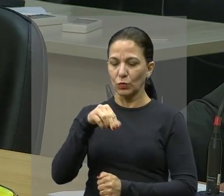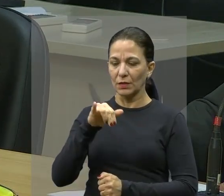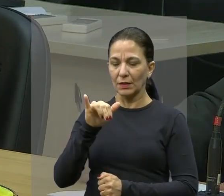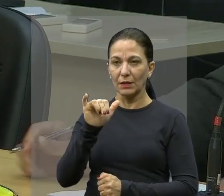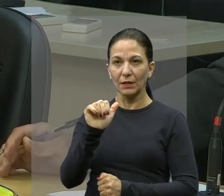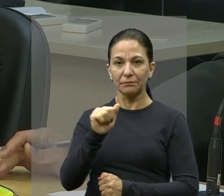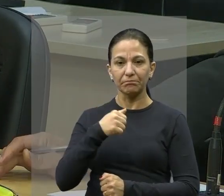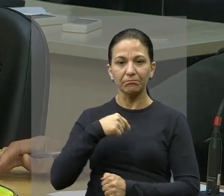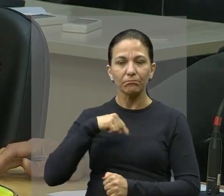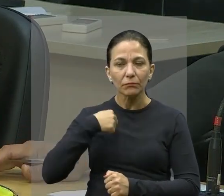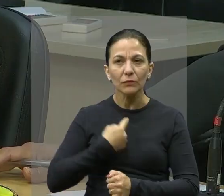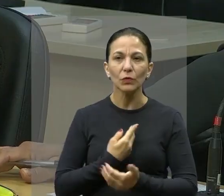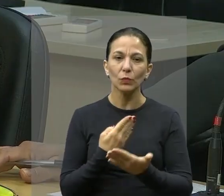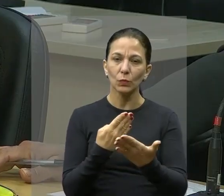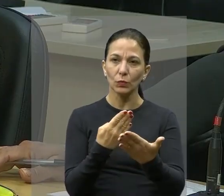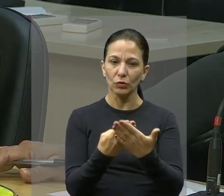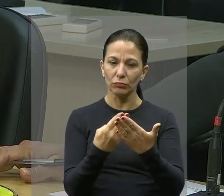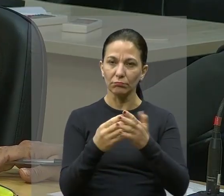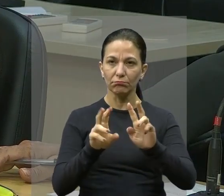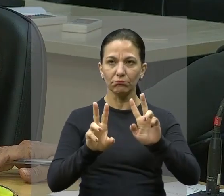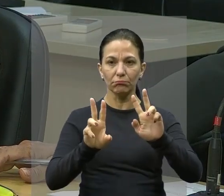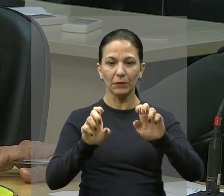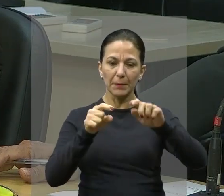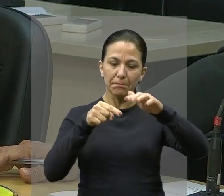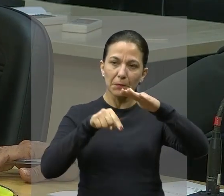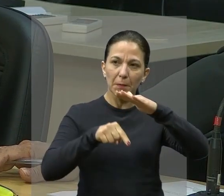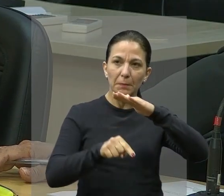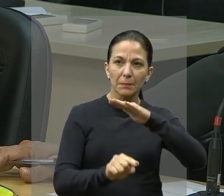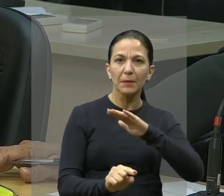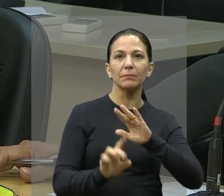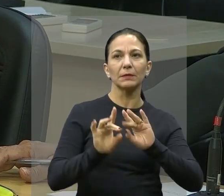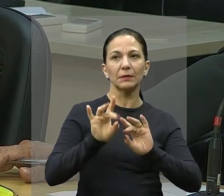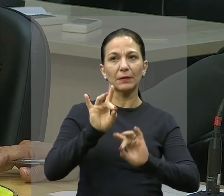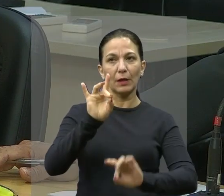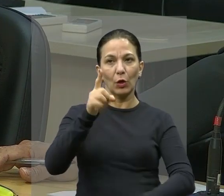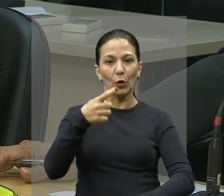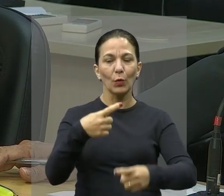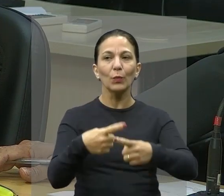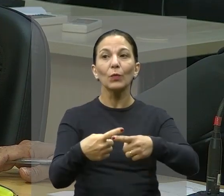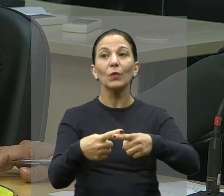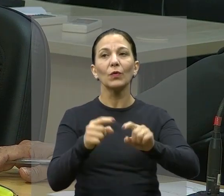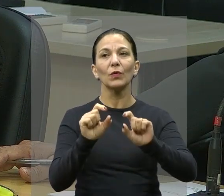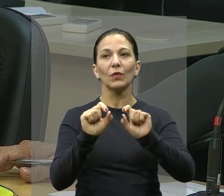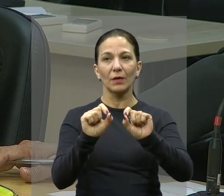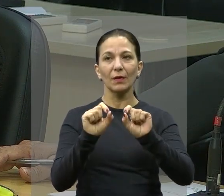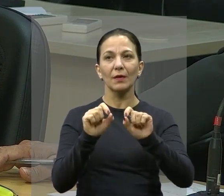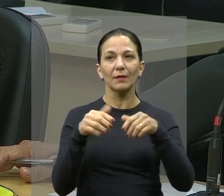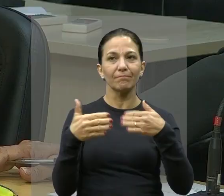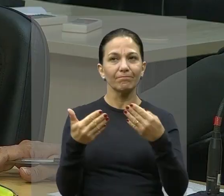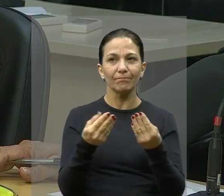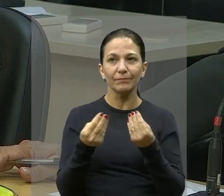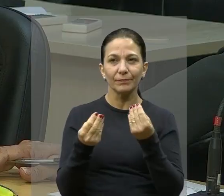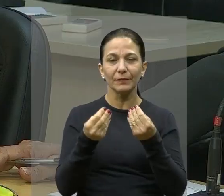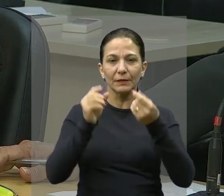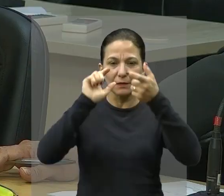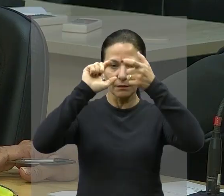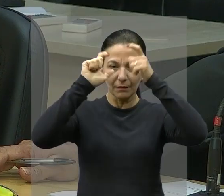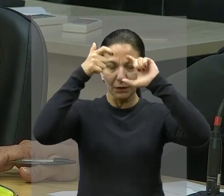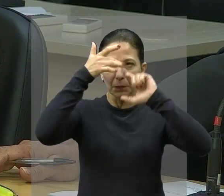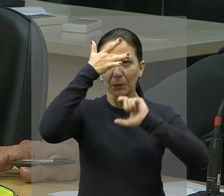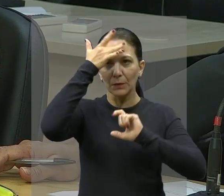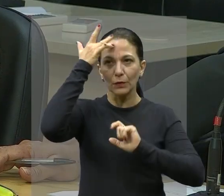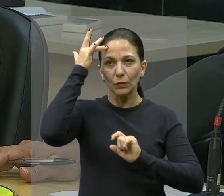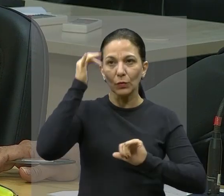E a gente tem estudado bastante esse tema, né? Porque essa demanda do transtorno, das pessoas